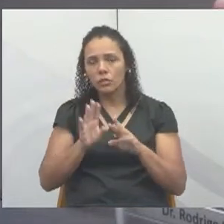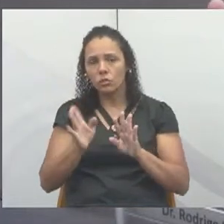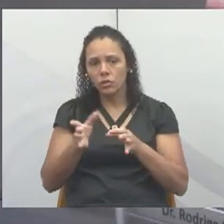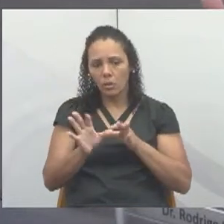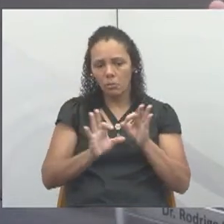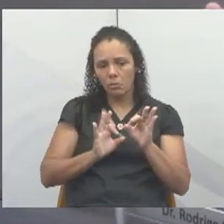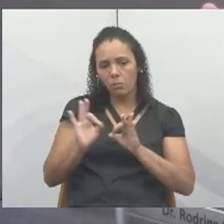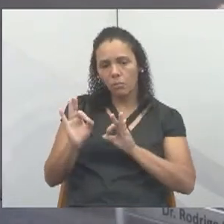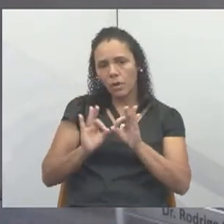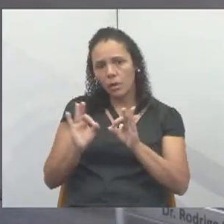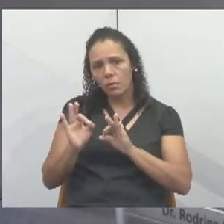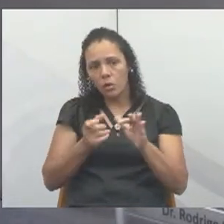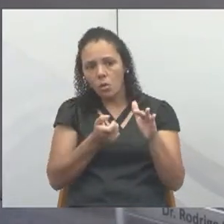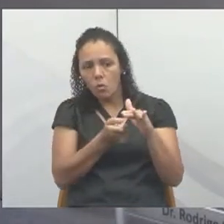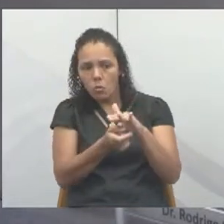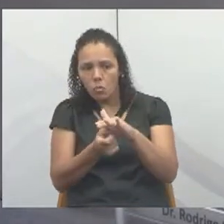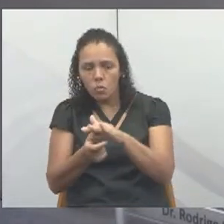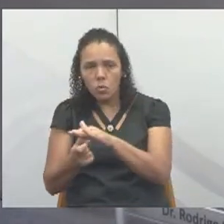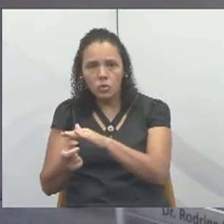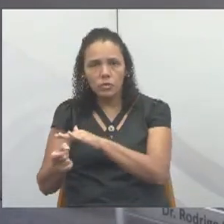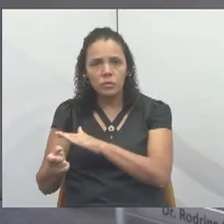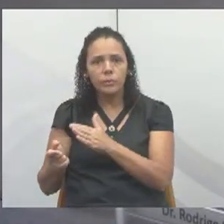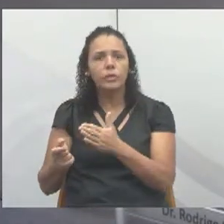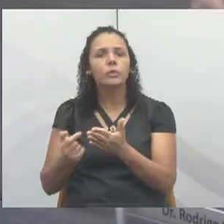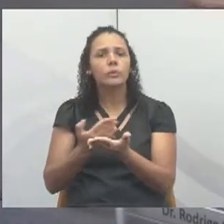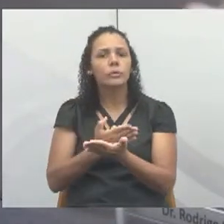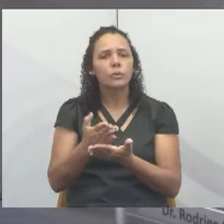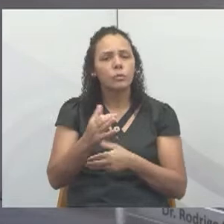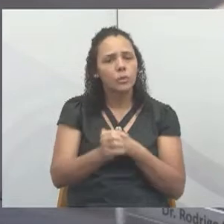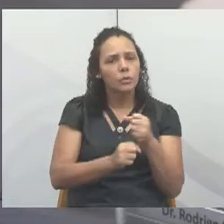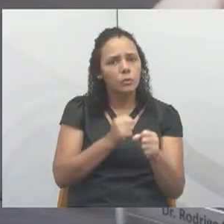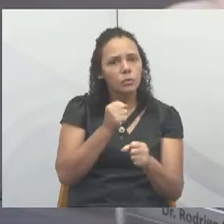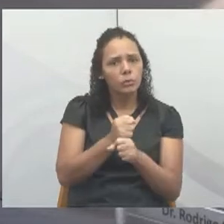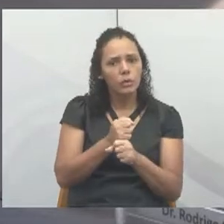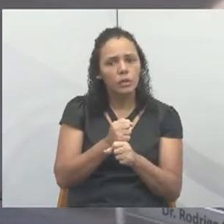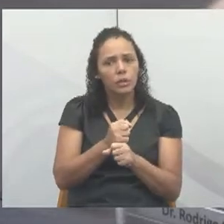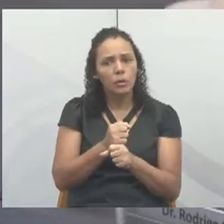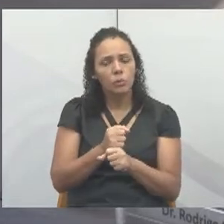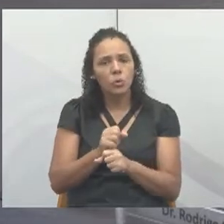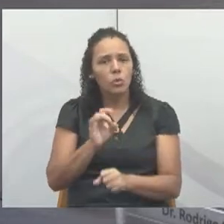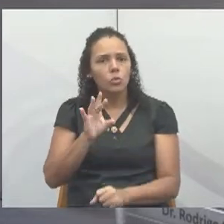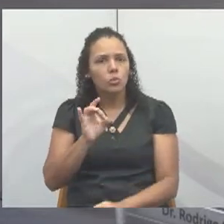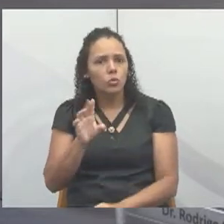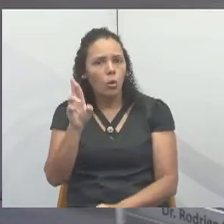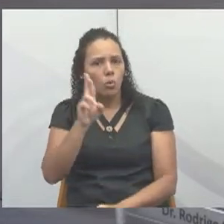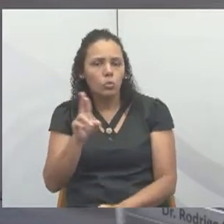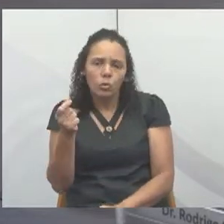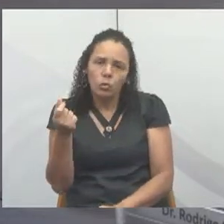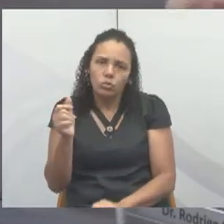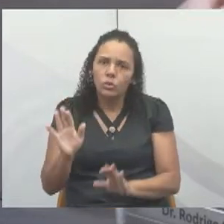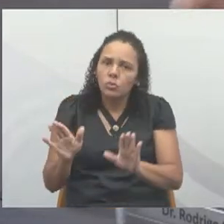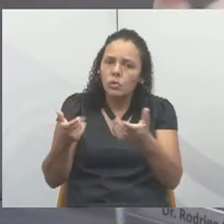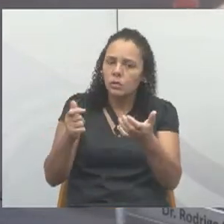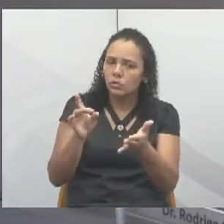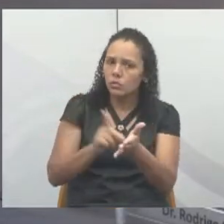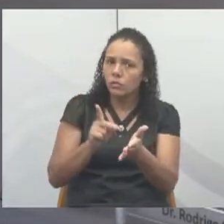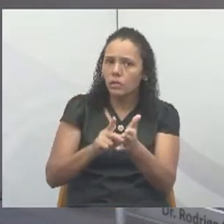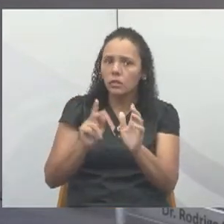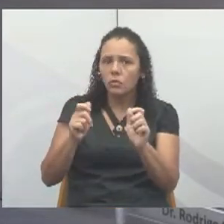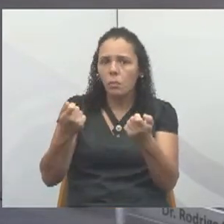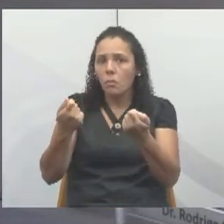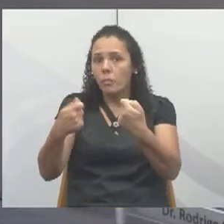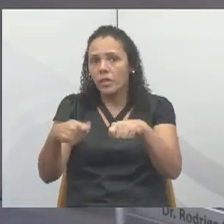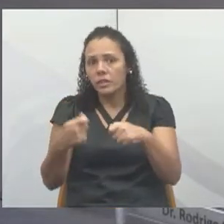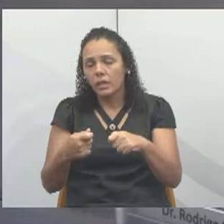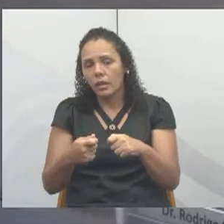contingenciaram todos os investimentos já no início do ano. Gastou com aquilo que realmente era necessário. Se a